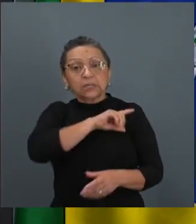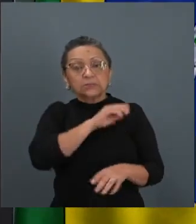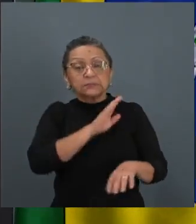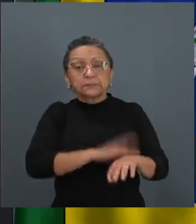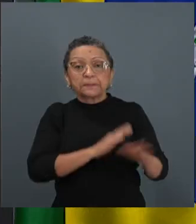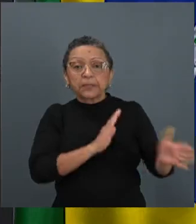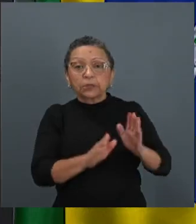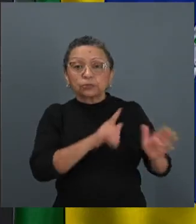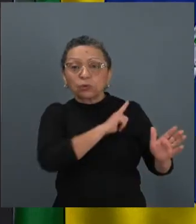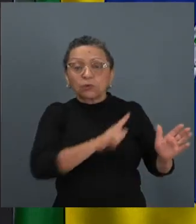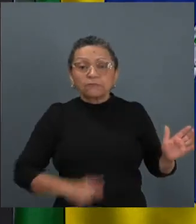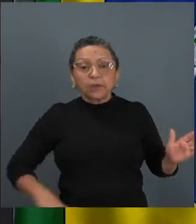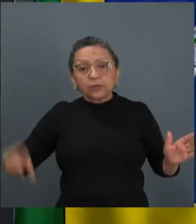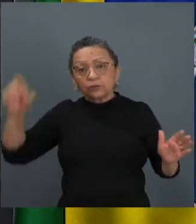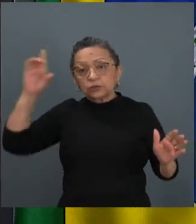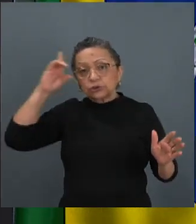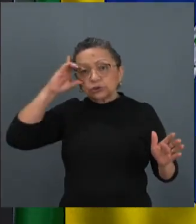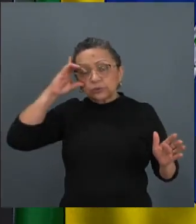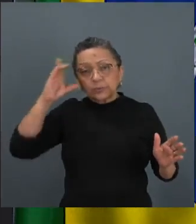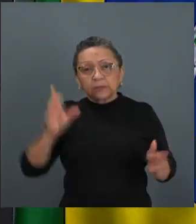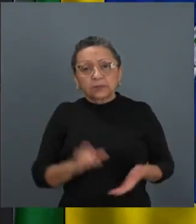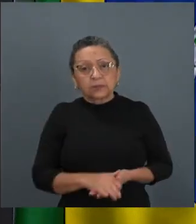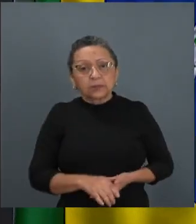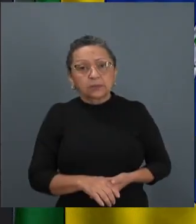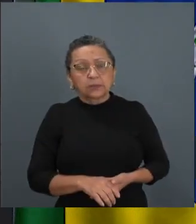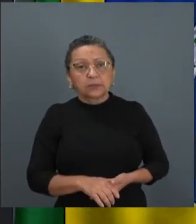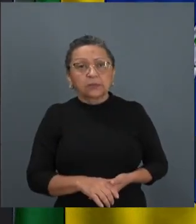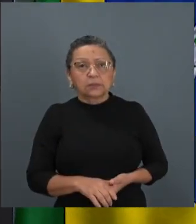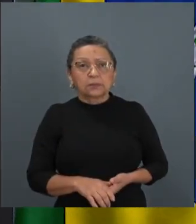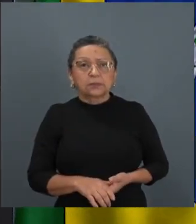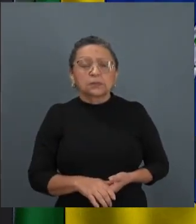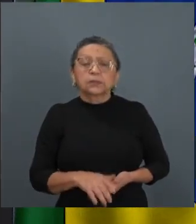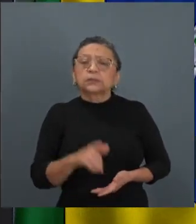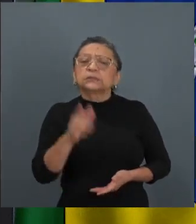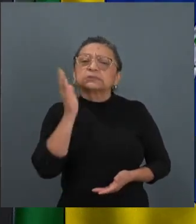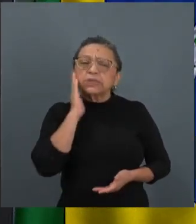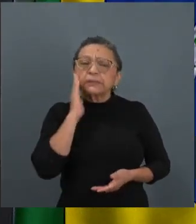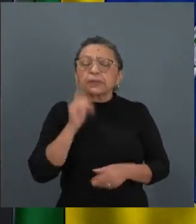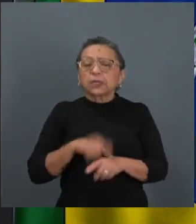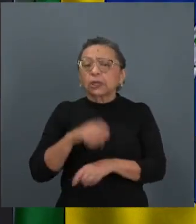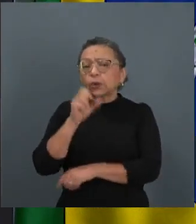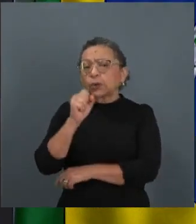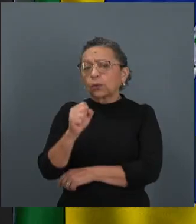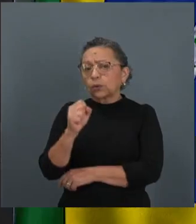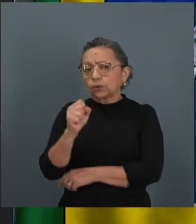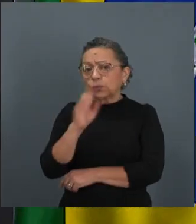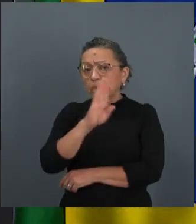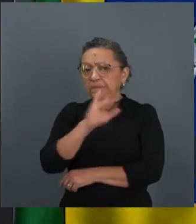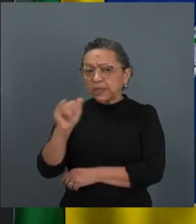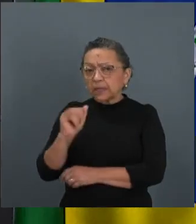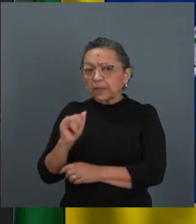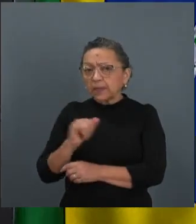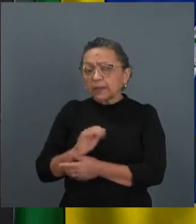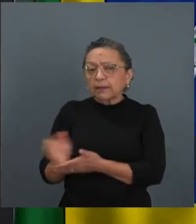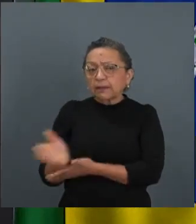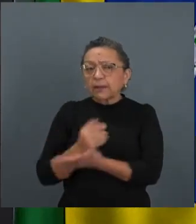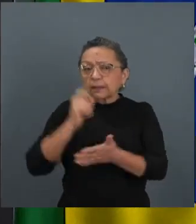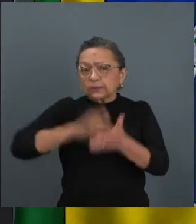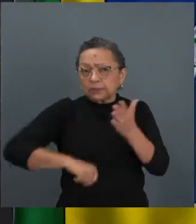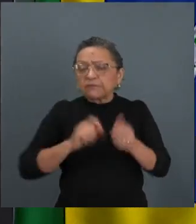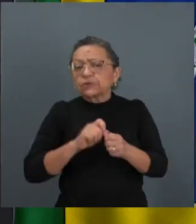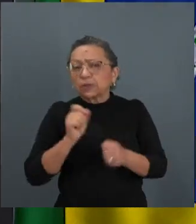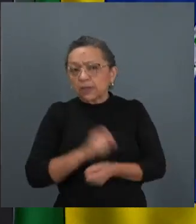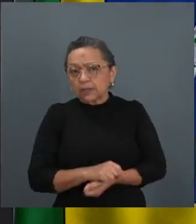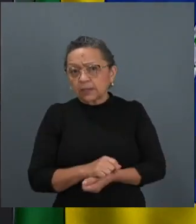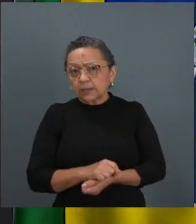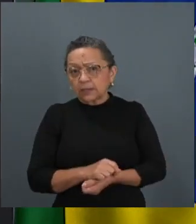bi, sobrou 2 bi de ajuste, né? Só que tem uns 8 bi da tributária. O que é que o governo vai fazer? Vai botar fora do